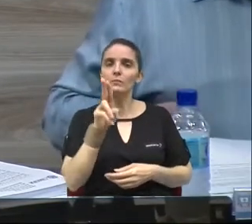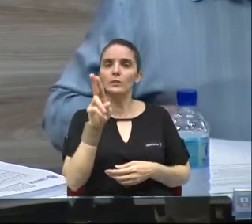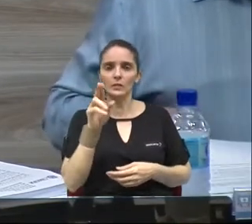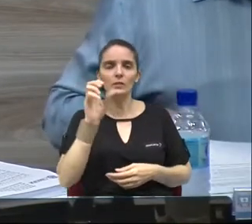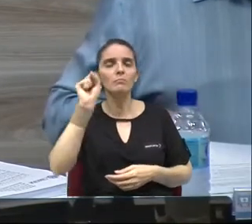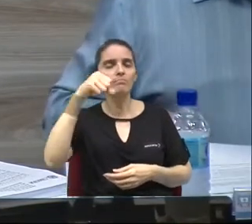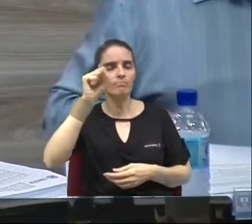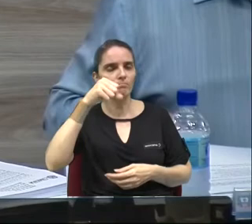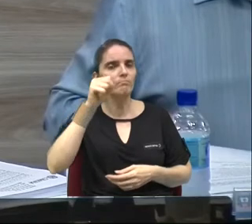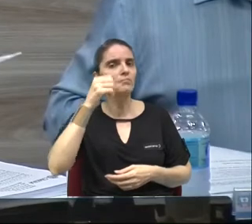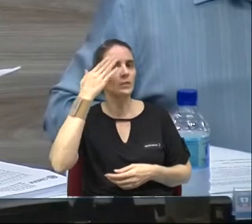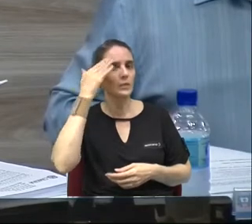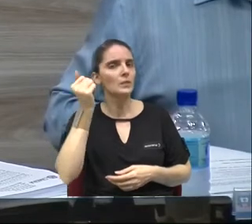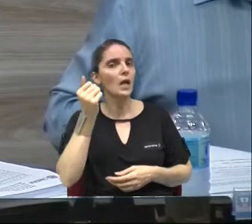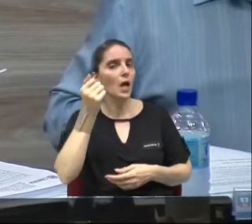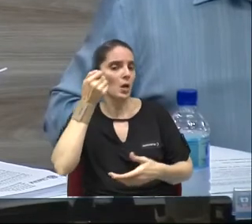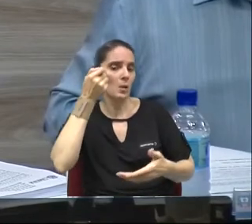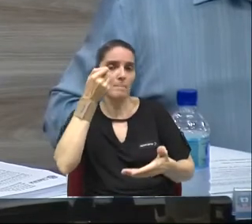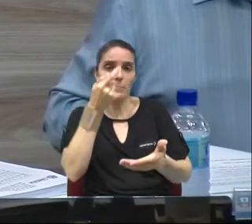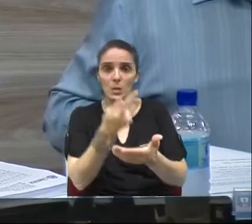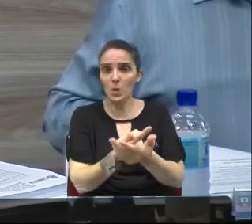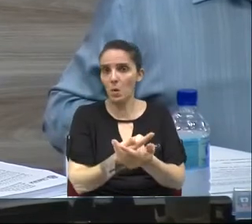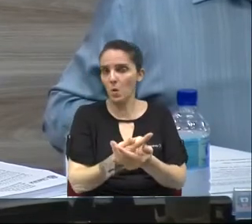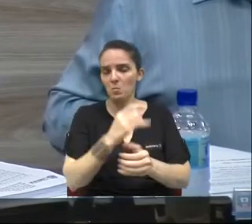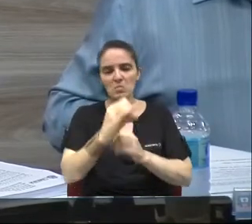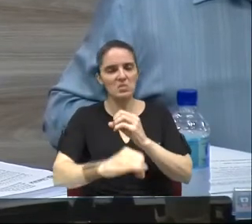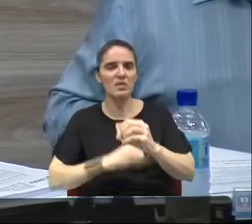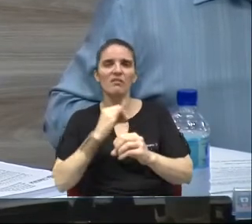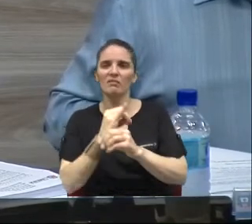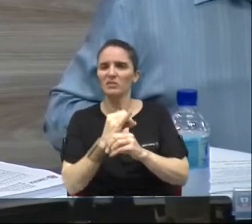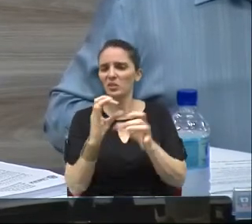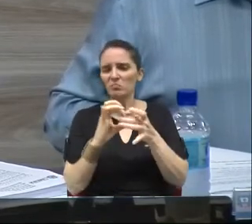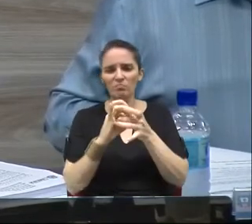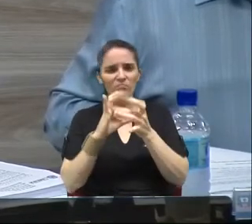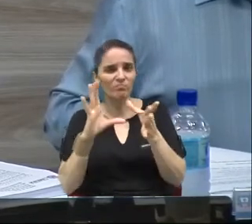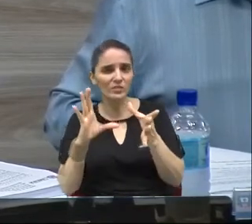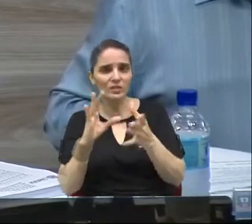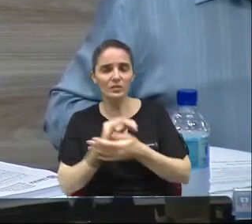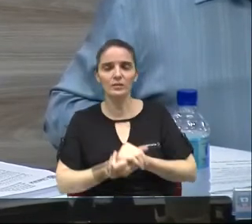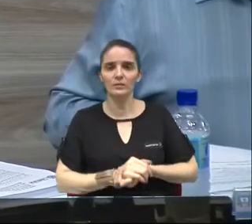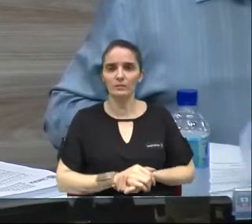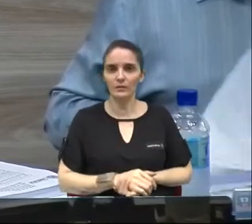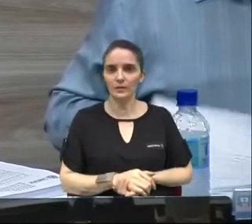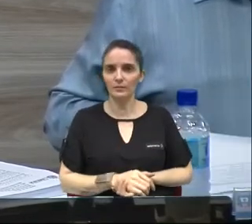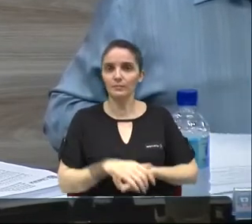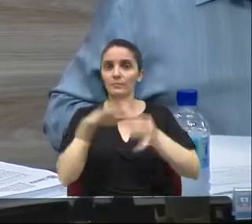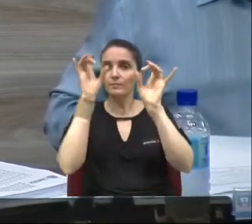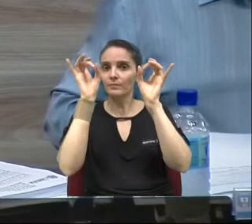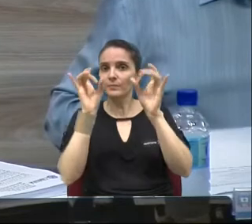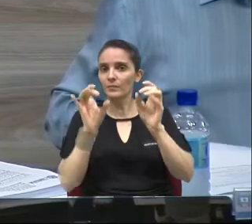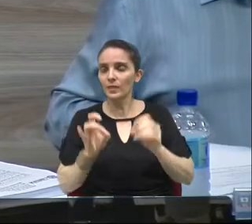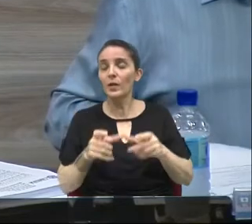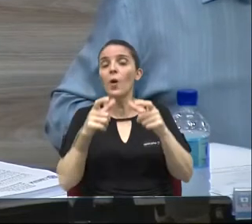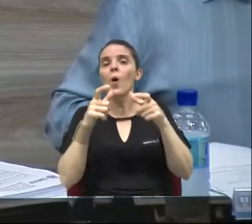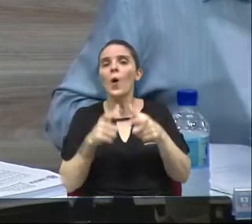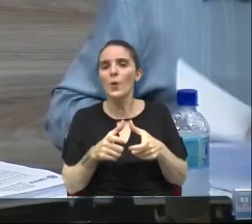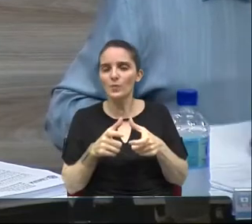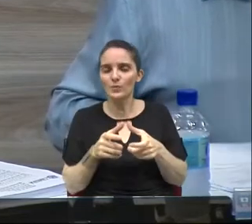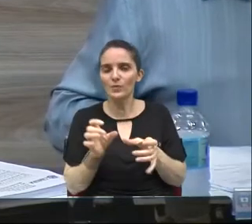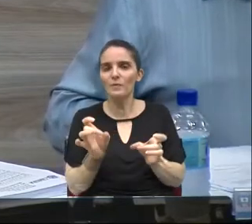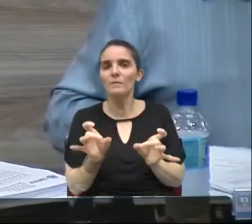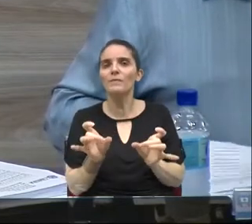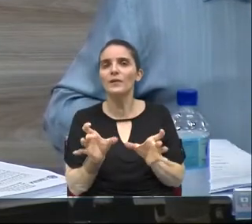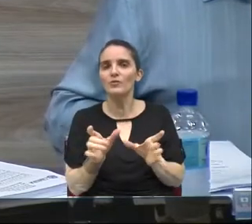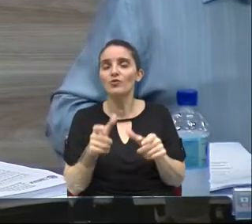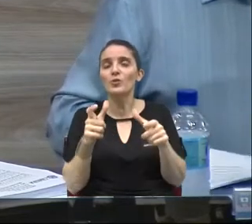que é comprado livremente na internet, em especial onde é mais encontrado, onde o mercado livremente,